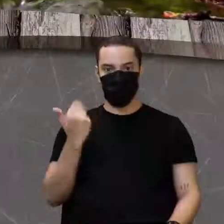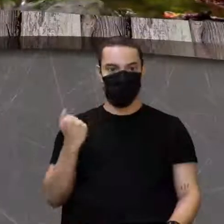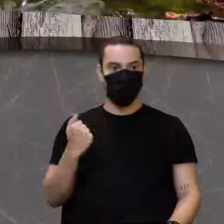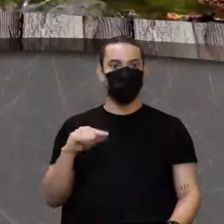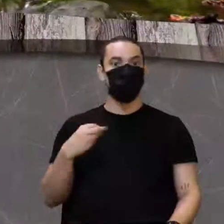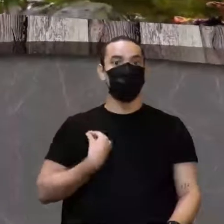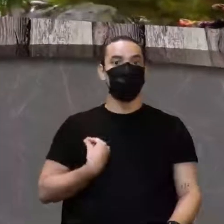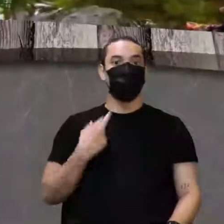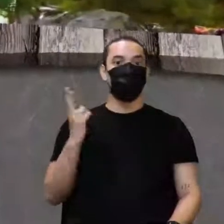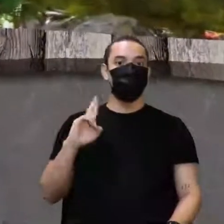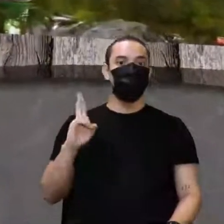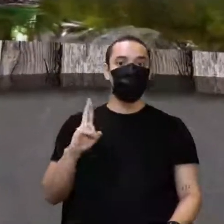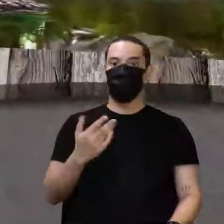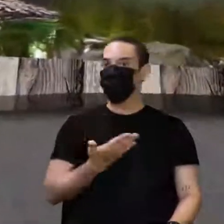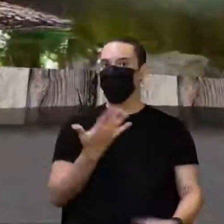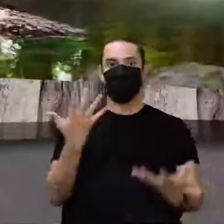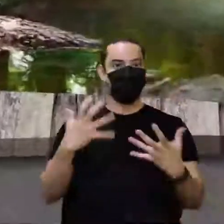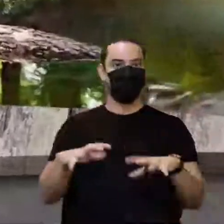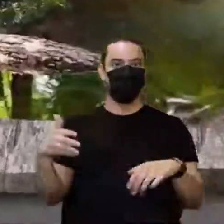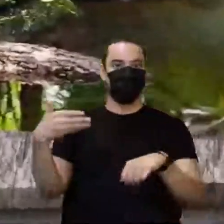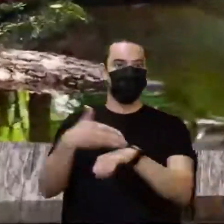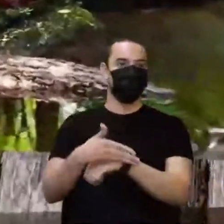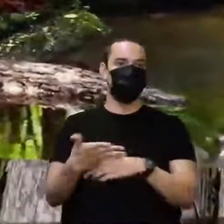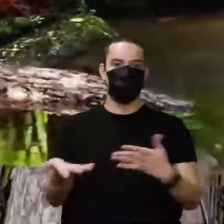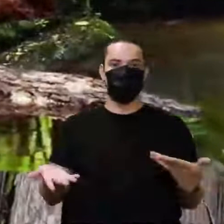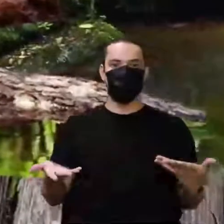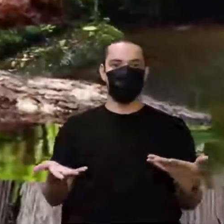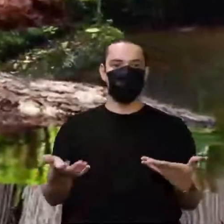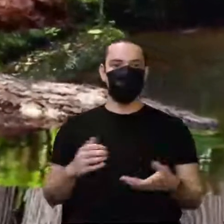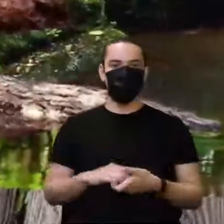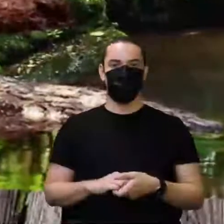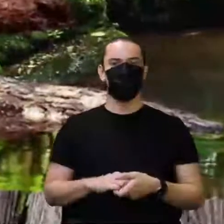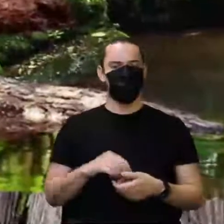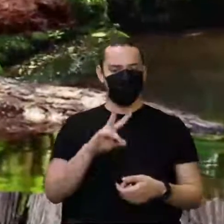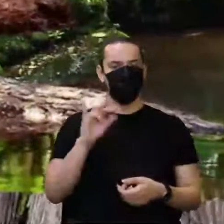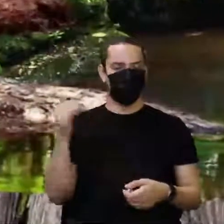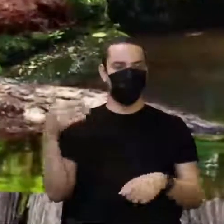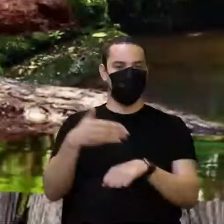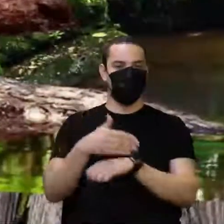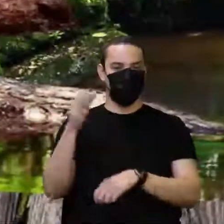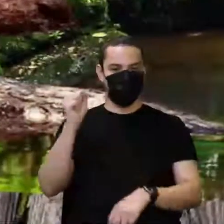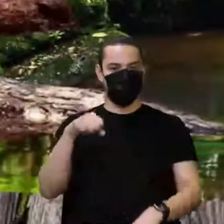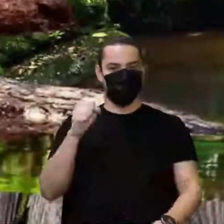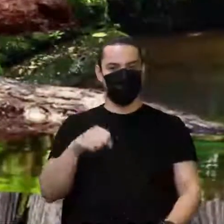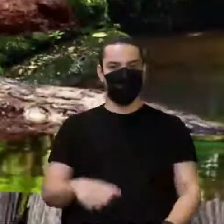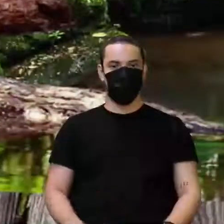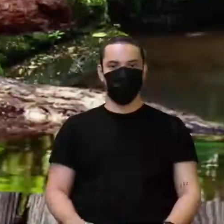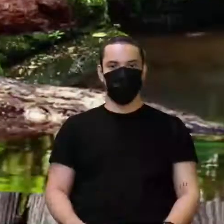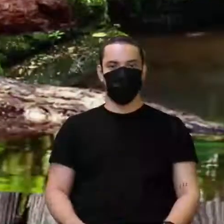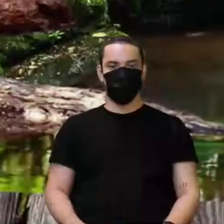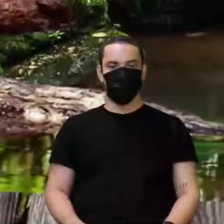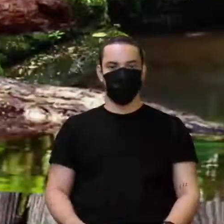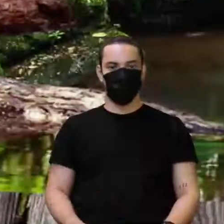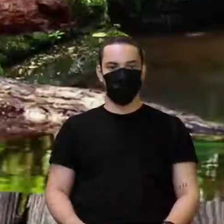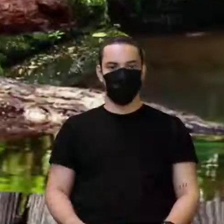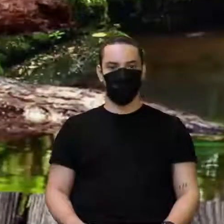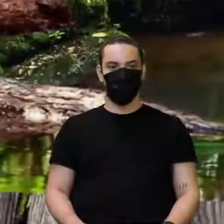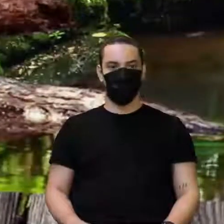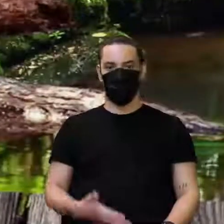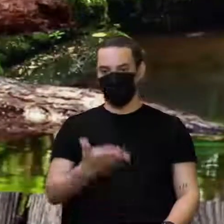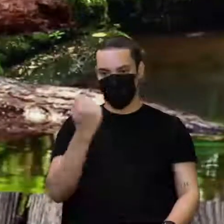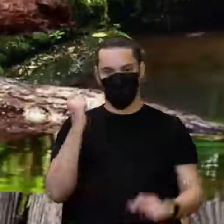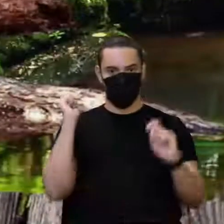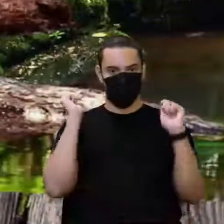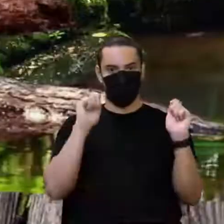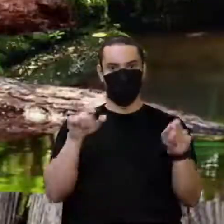Olha, quem quis dar o ar da graça, mas não teve coragem de vir aqui. Uma hora ele aparece. Uma hora ele aparece. Vamos lá, joga lá no quadro,